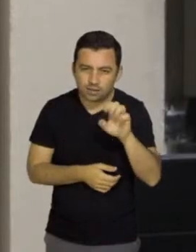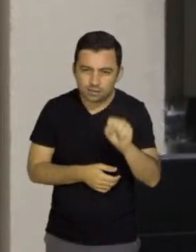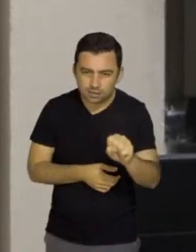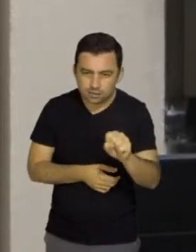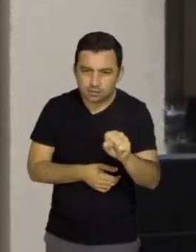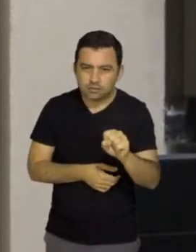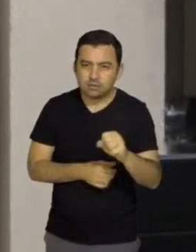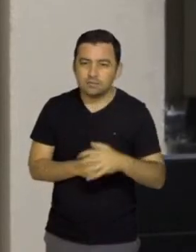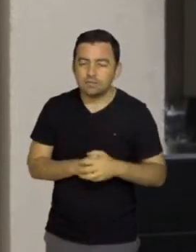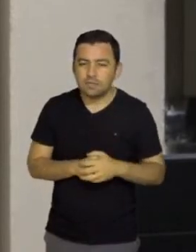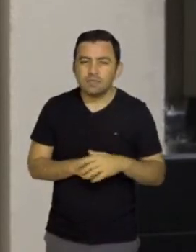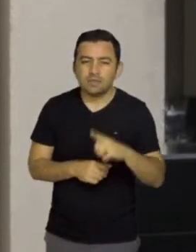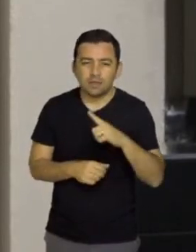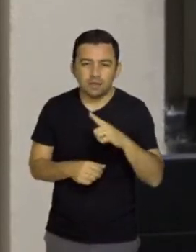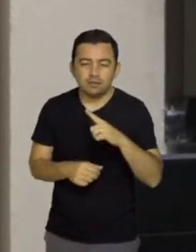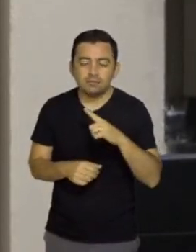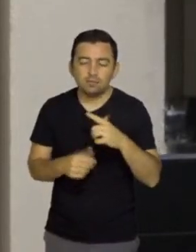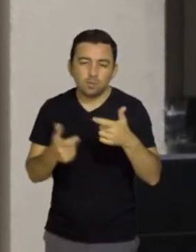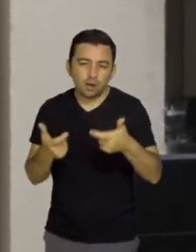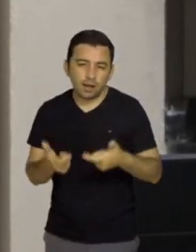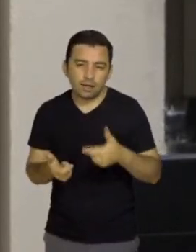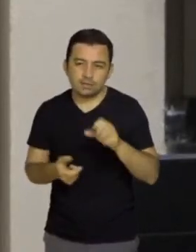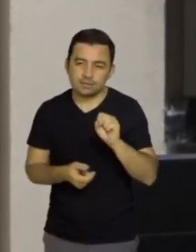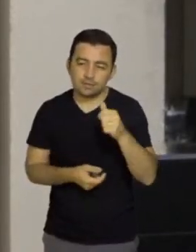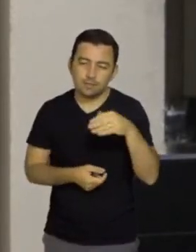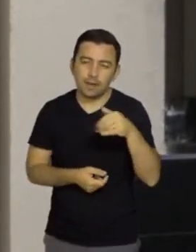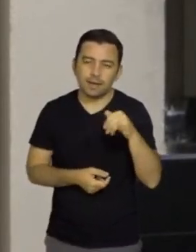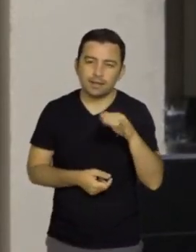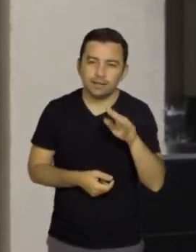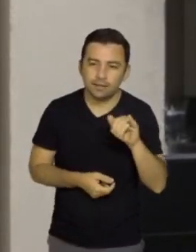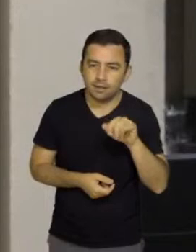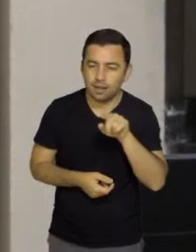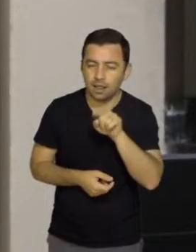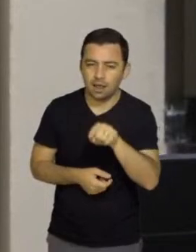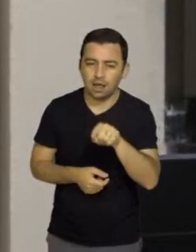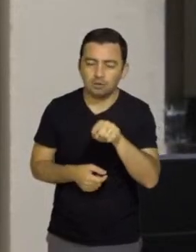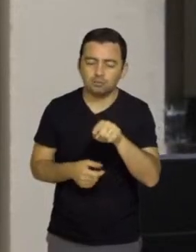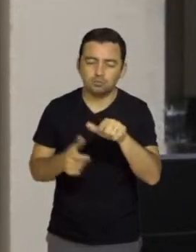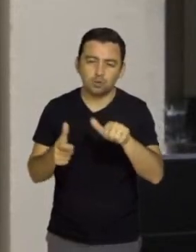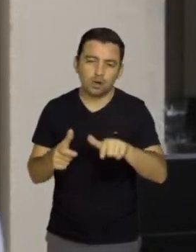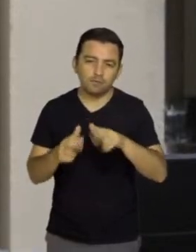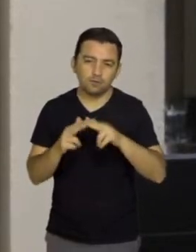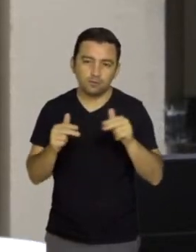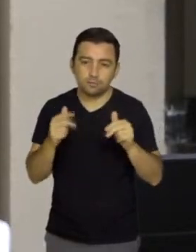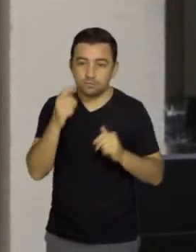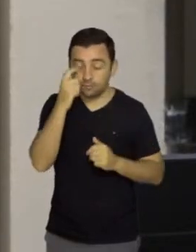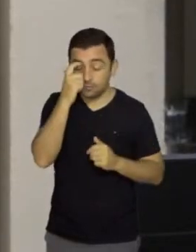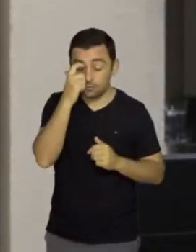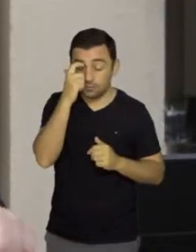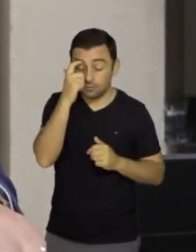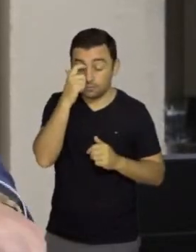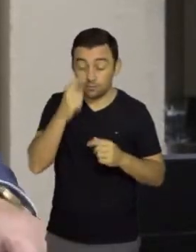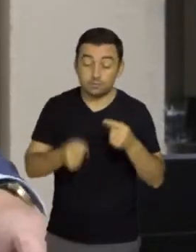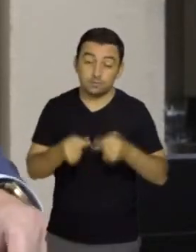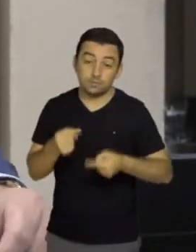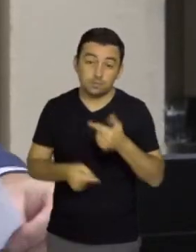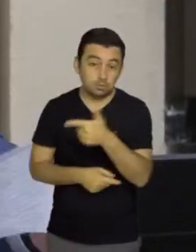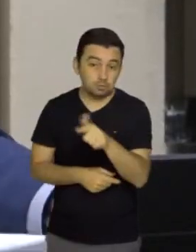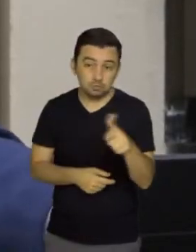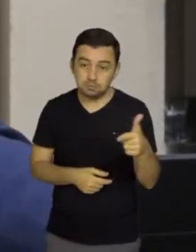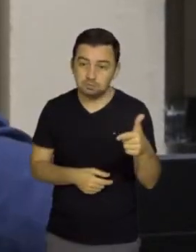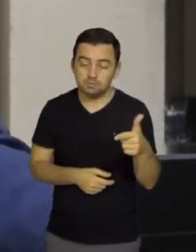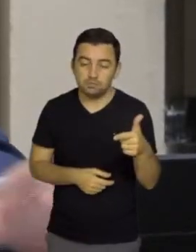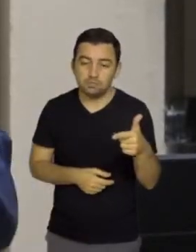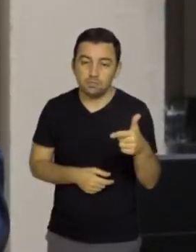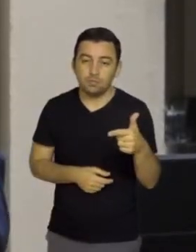Sambaqui, localizadas no município de Florianópolis. Em discussão. Não havendo quem queira discutir, é em votação. Deputados que aprovam, permaneçam